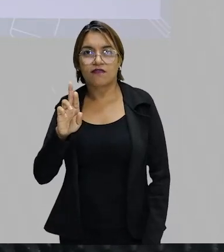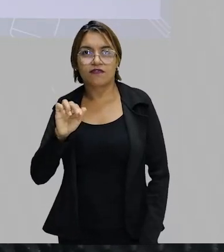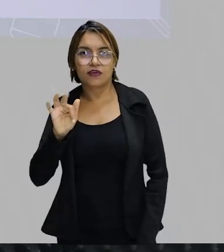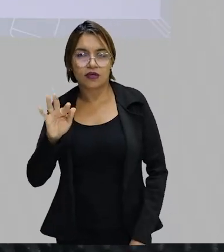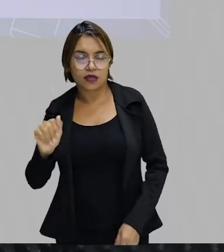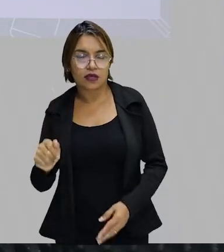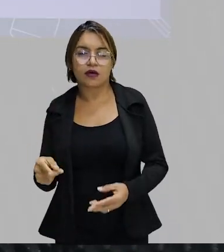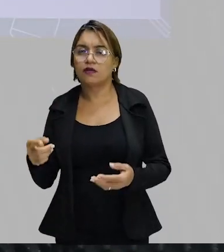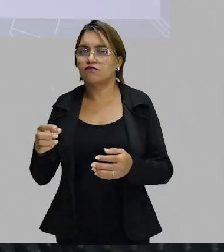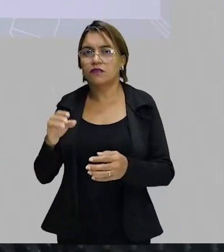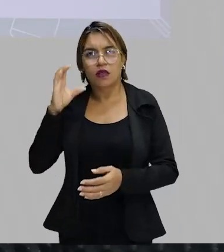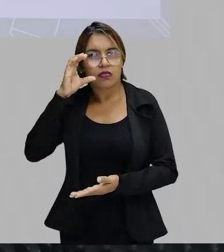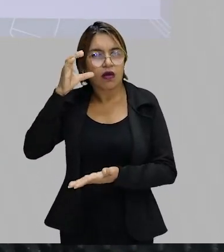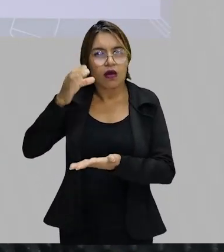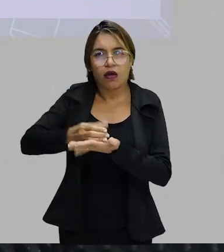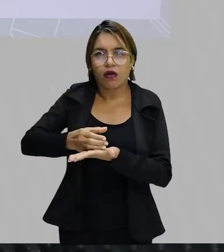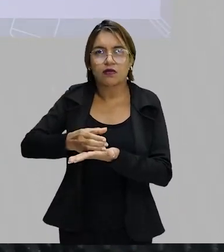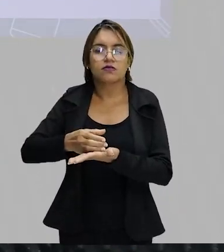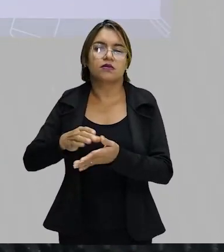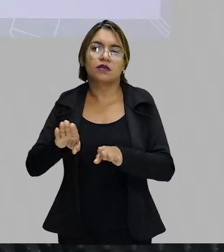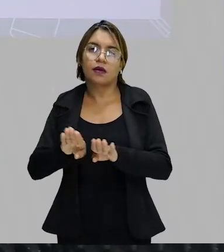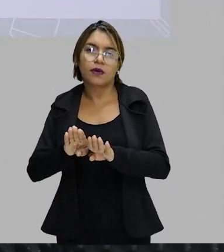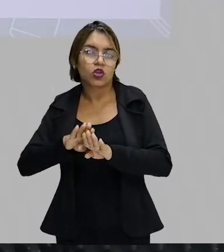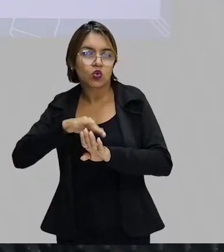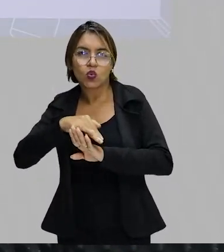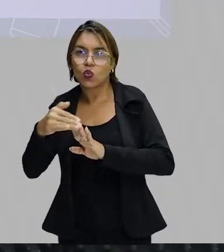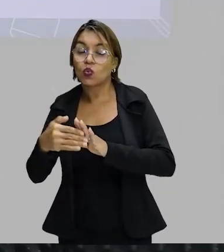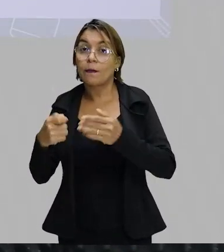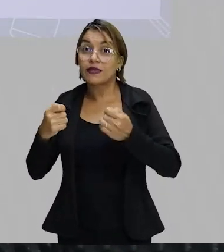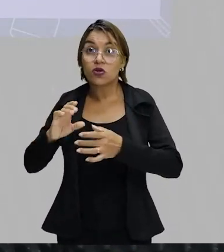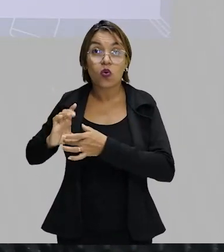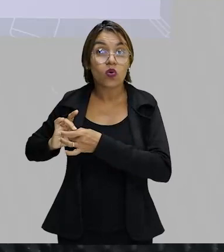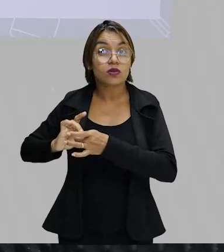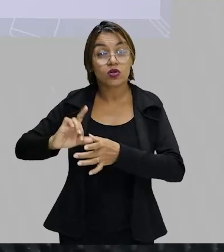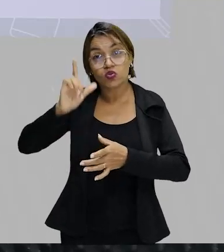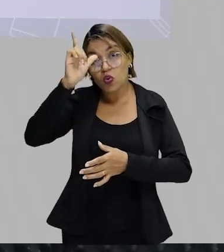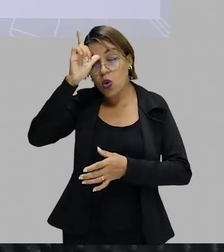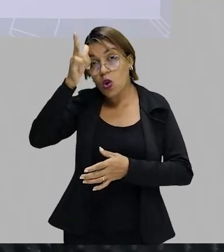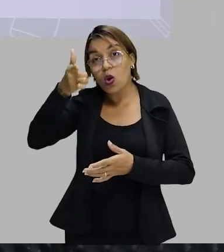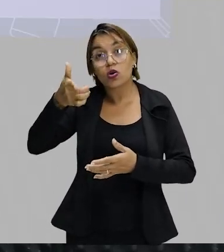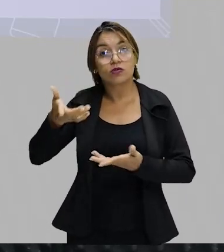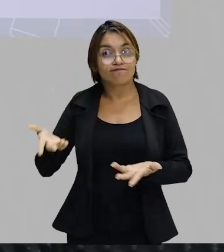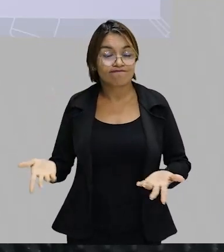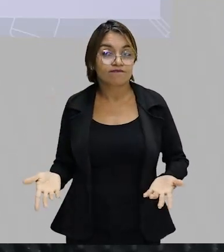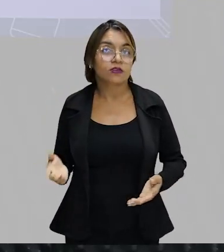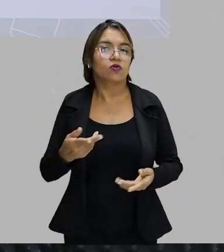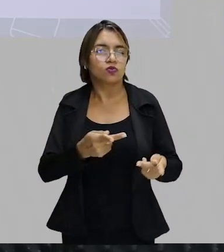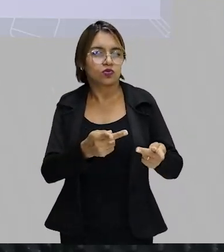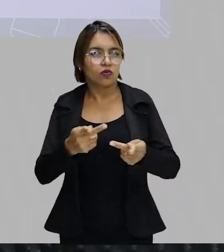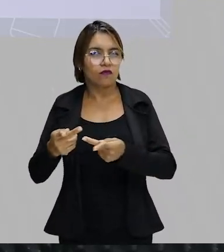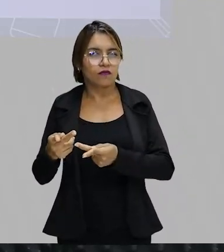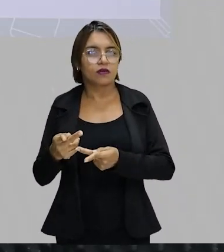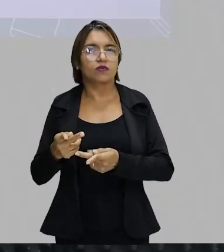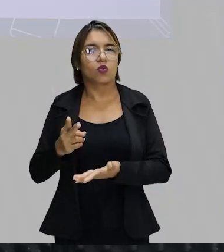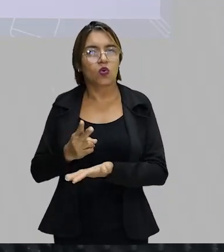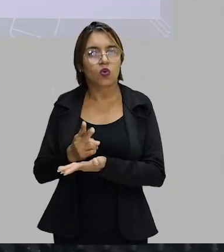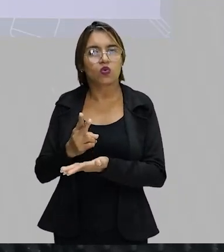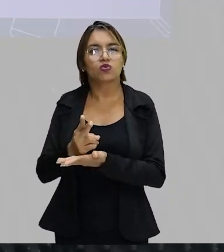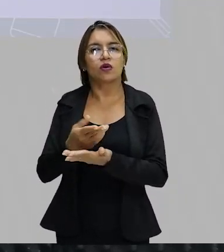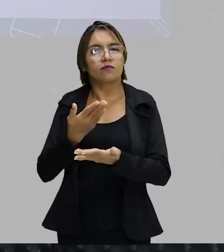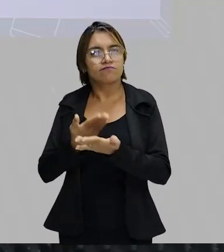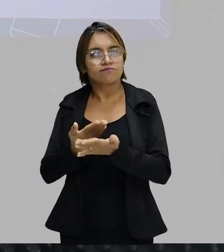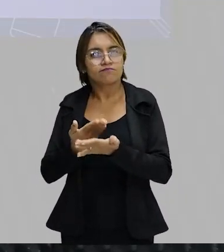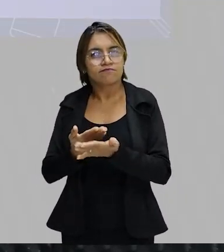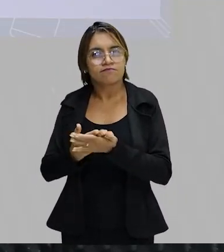doutorado, e tudo isso tem de estar dentro de um contexto lógico, obviamente. Então, eu te convido aí a continuar conosco,